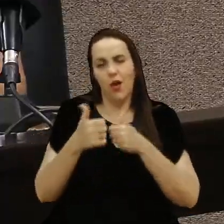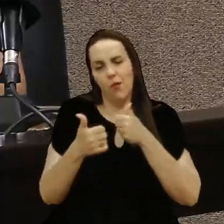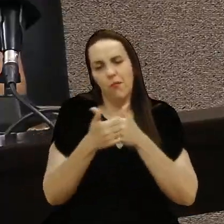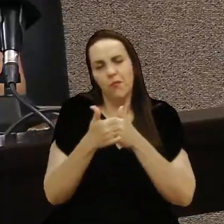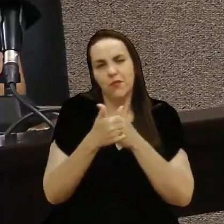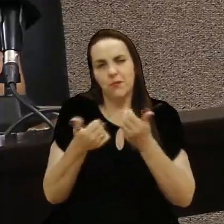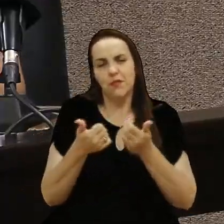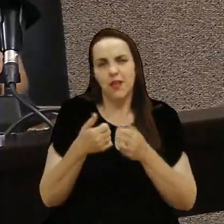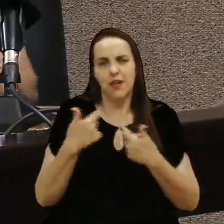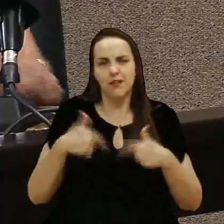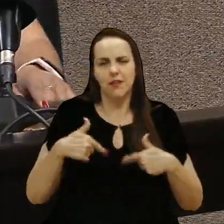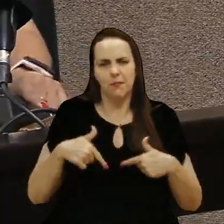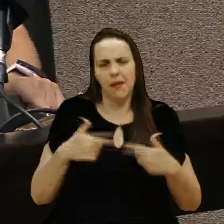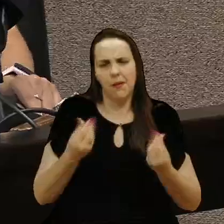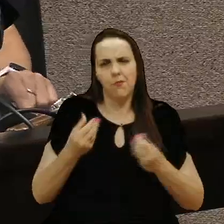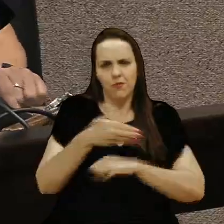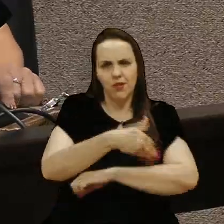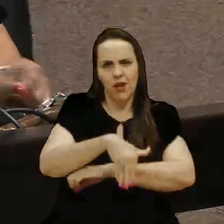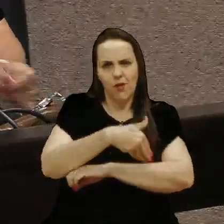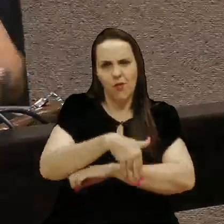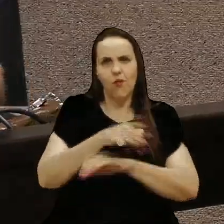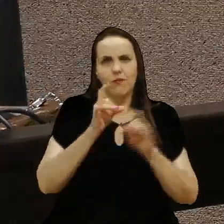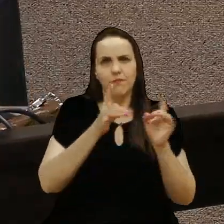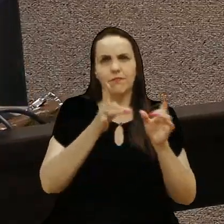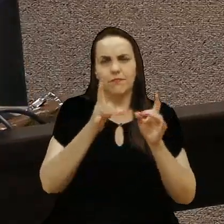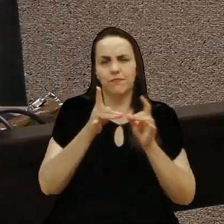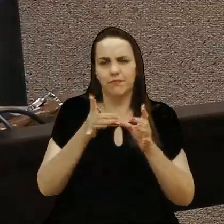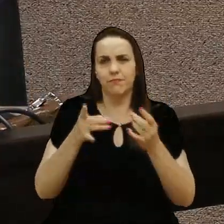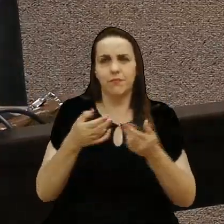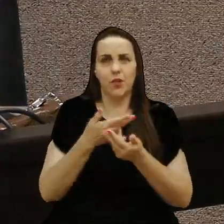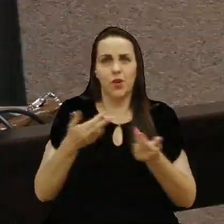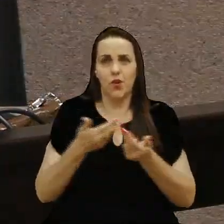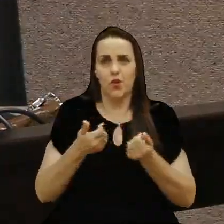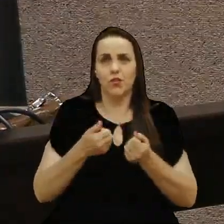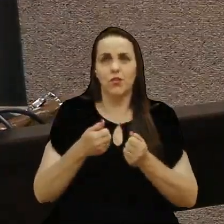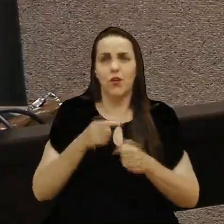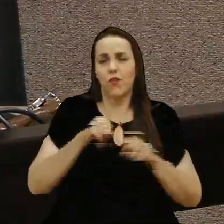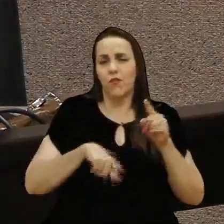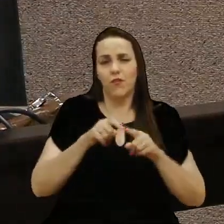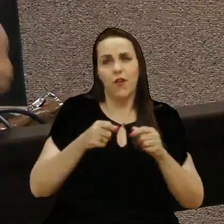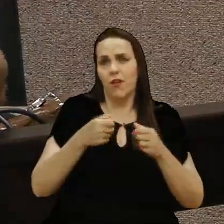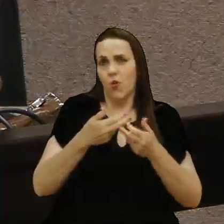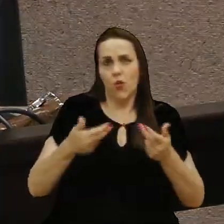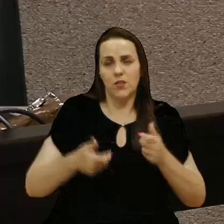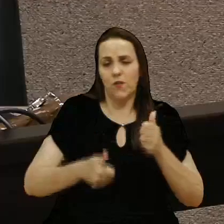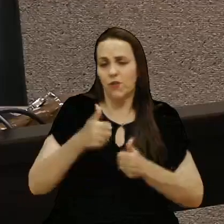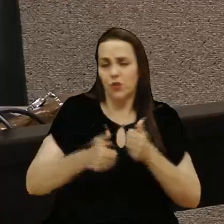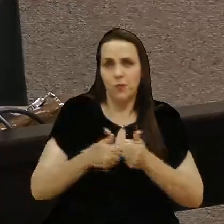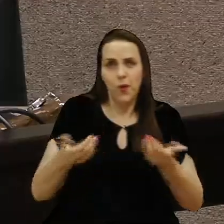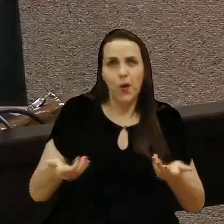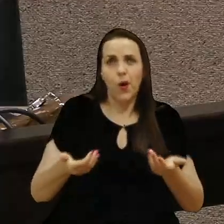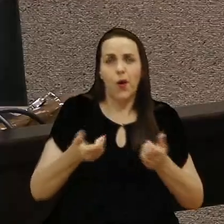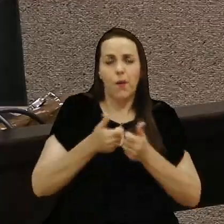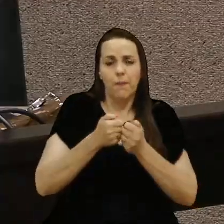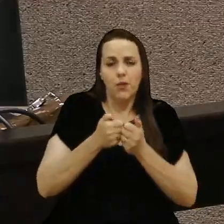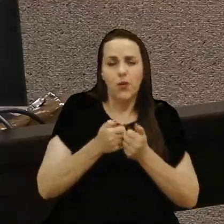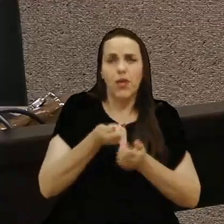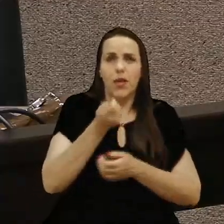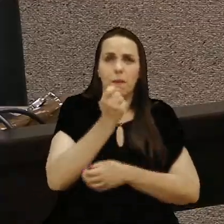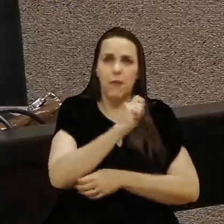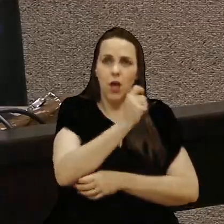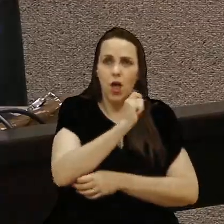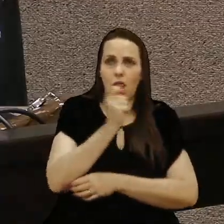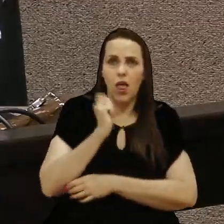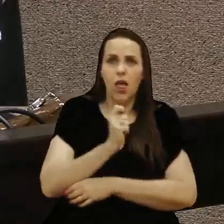trabalhei diversas vezes nas ruas vendendo, né, artigos, eu vendi artigos de futebol, enfim, amendoim, picolé, e